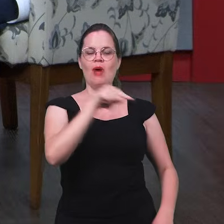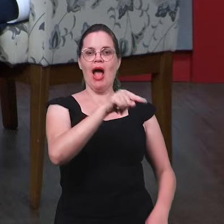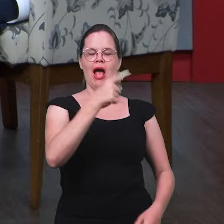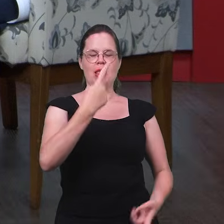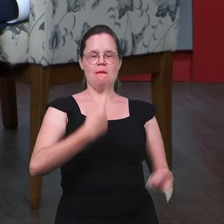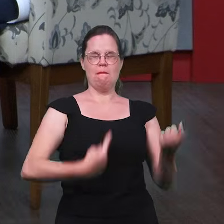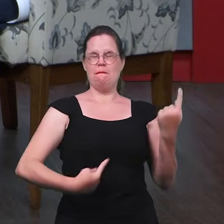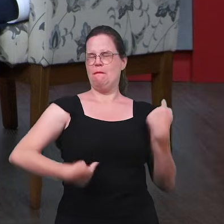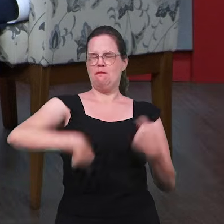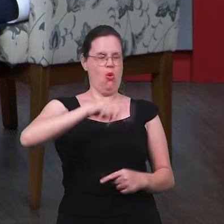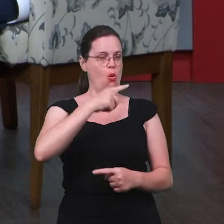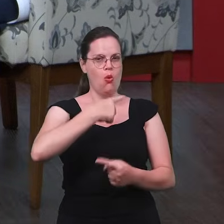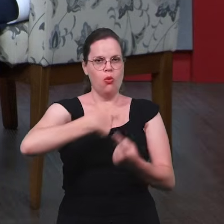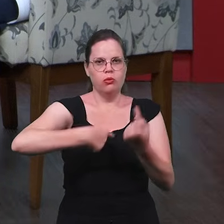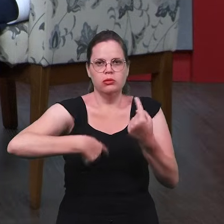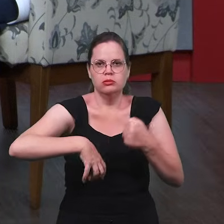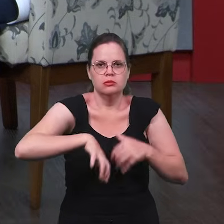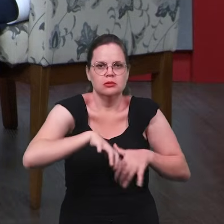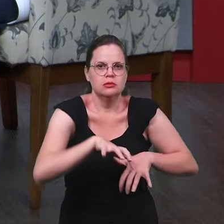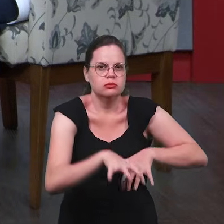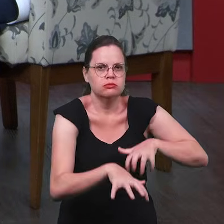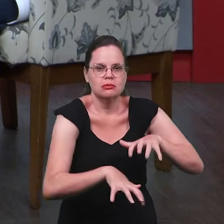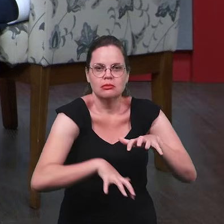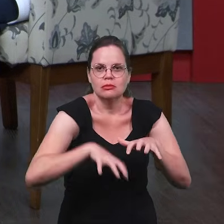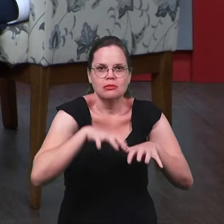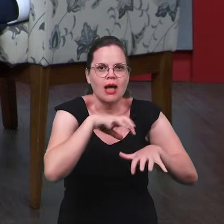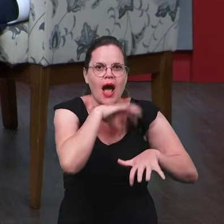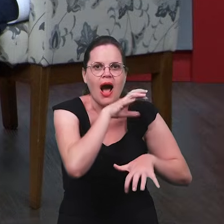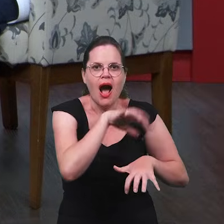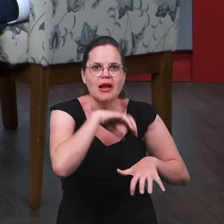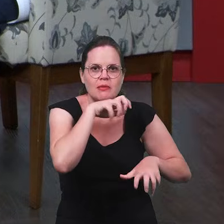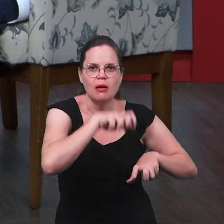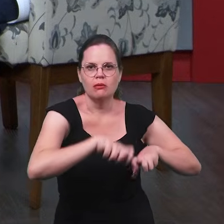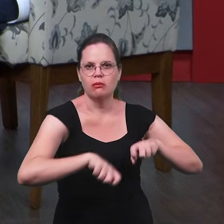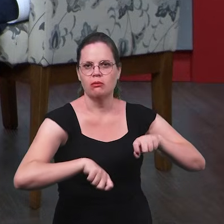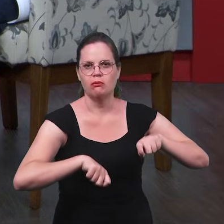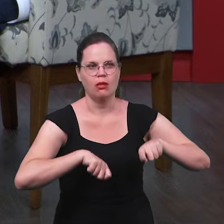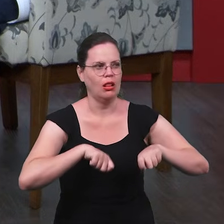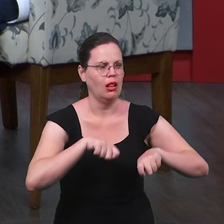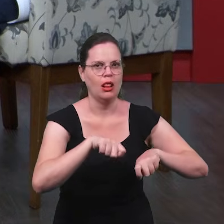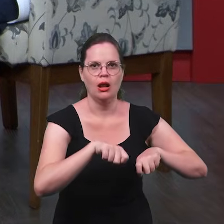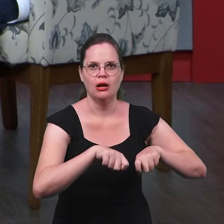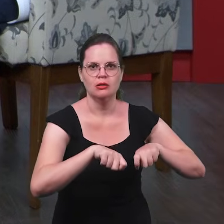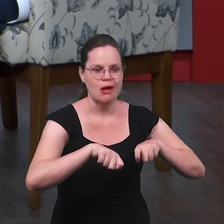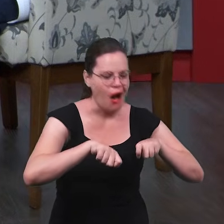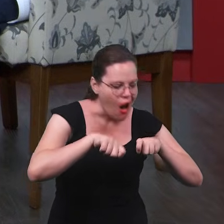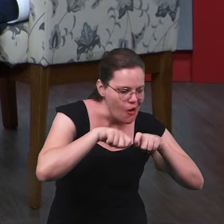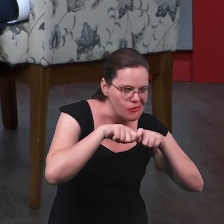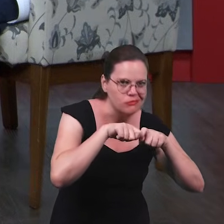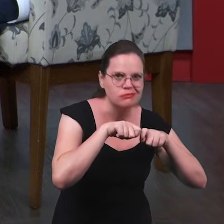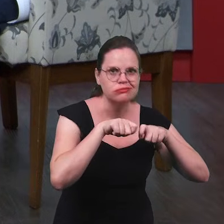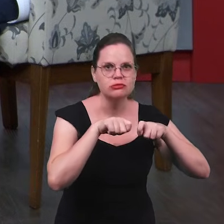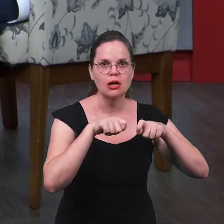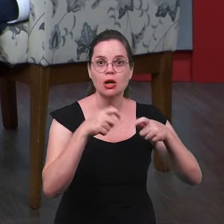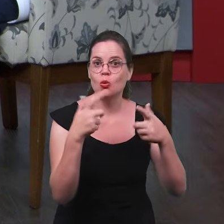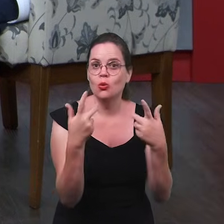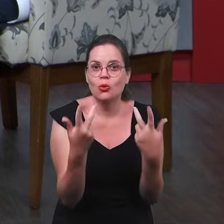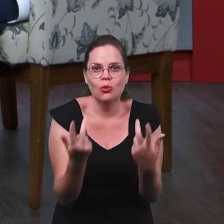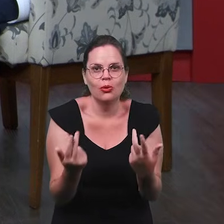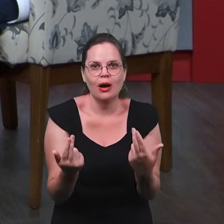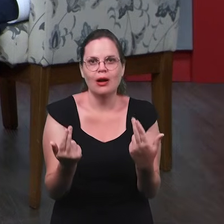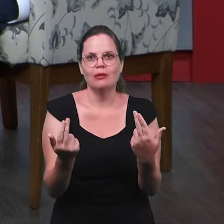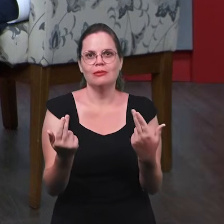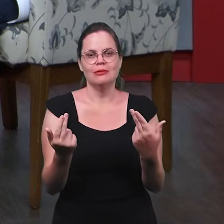um animal. O reino permaneceu. E depois, num determinado